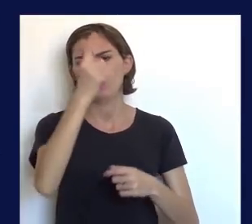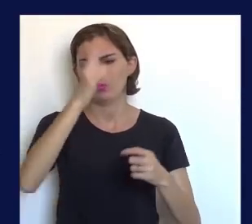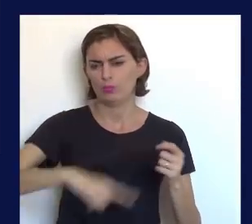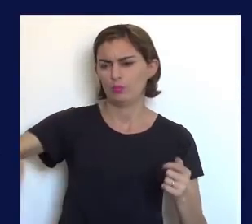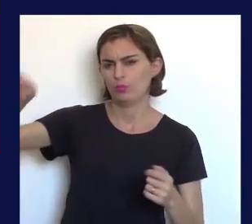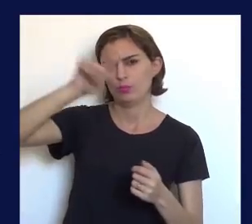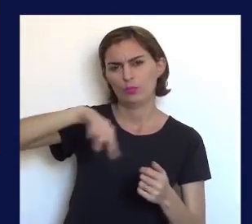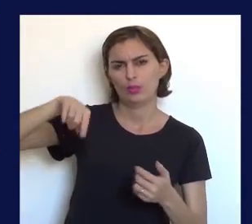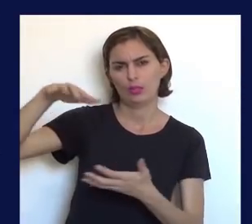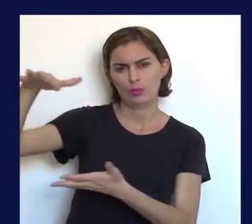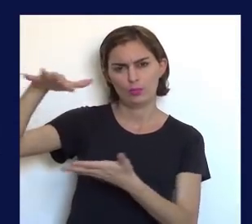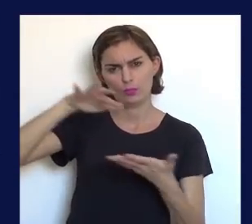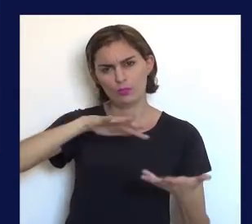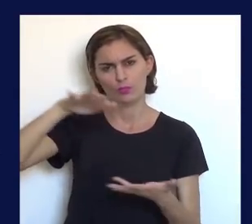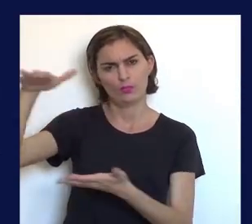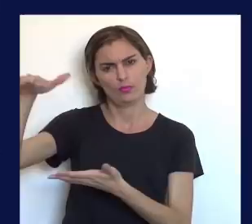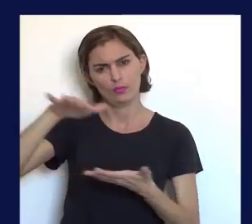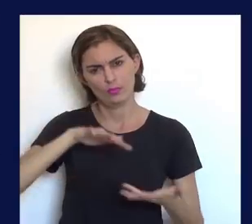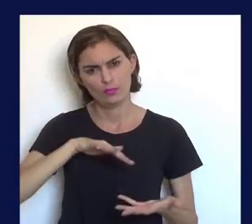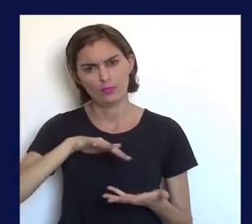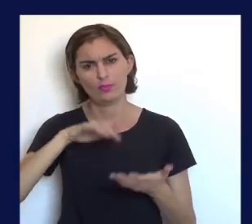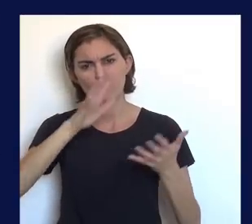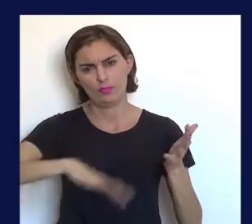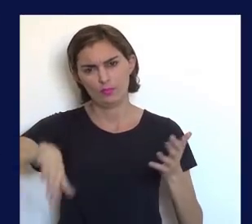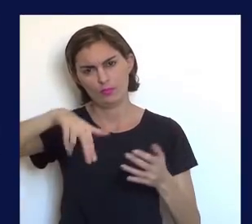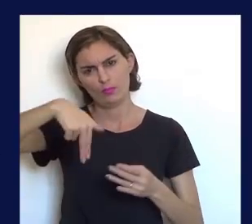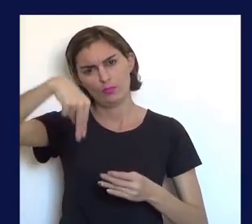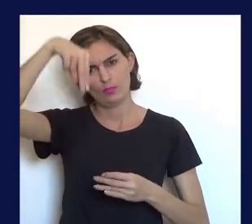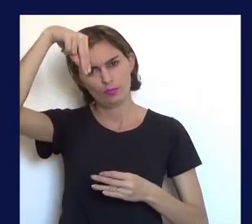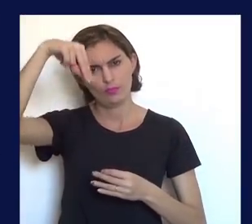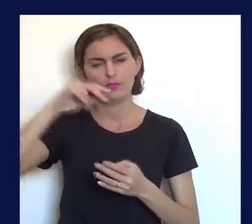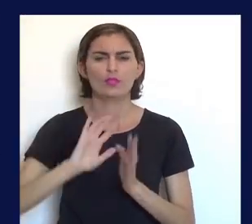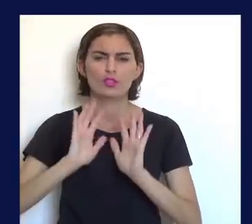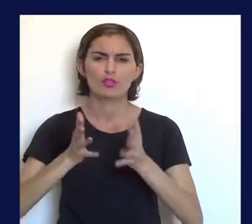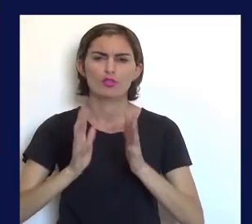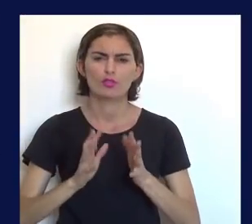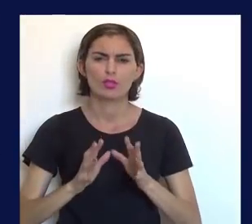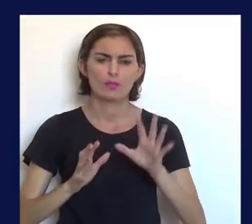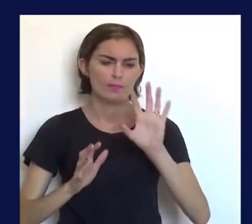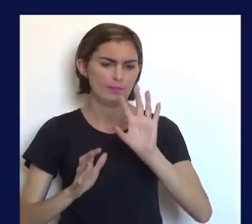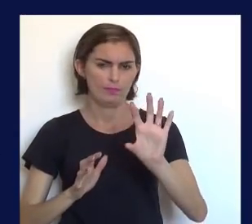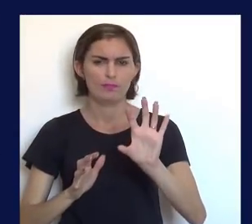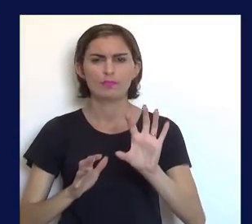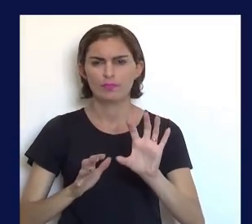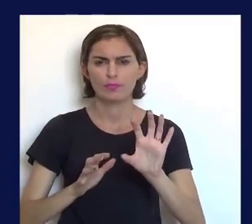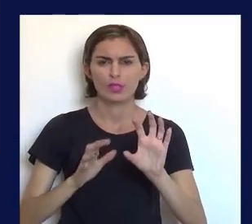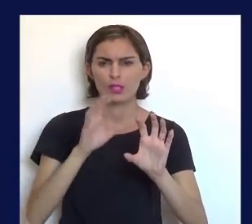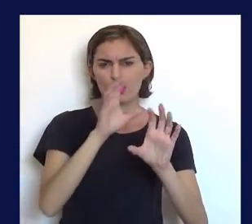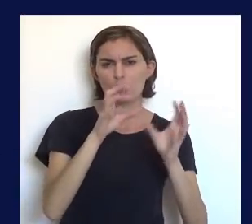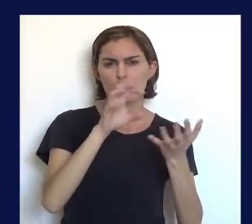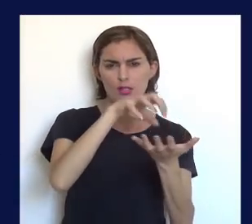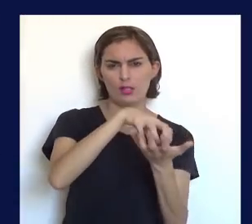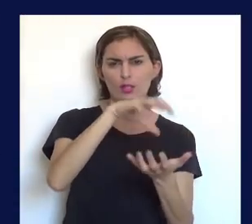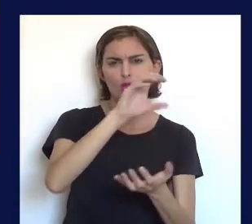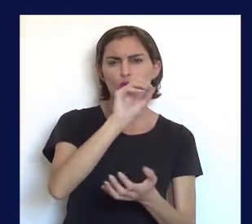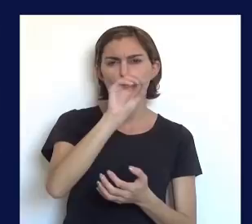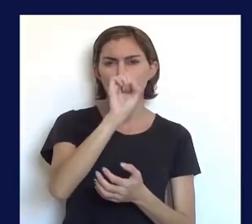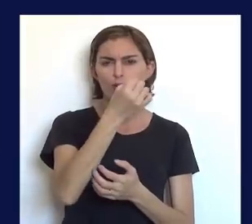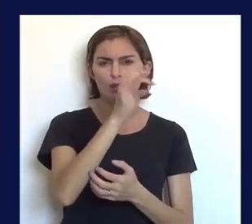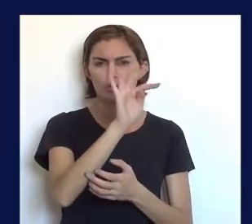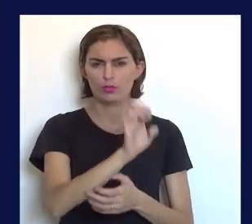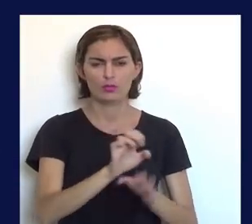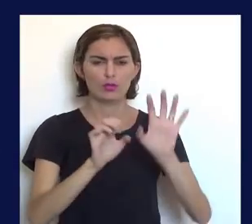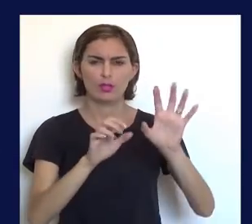pneus inservíveis a serem recebíveis na região Norte. Já na região Centro-Oeste, nós temos